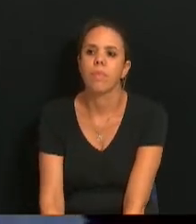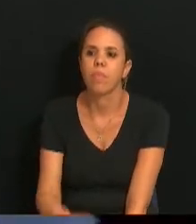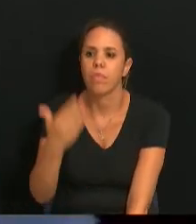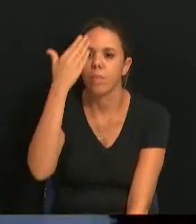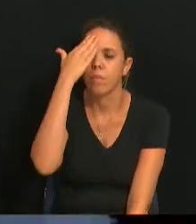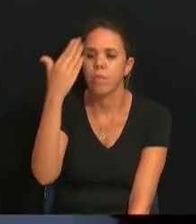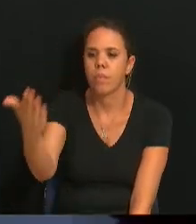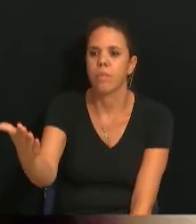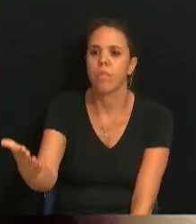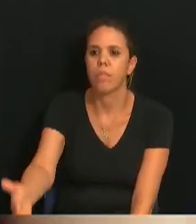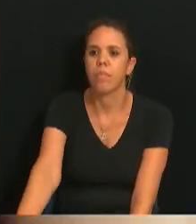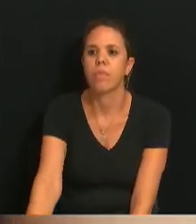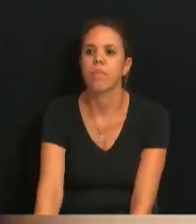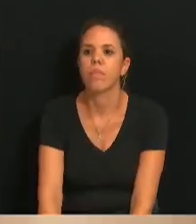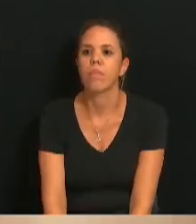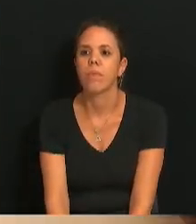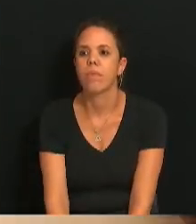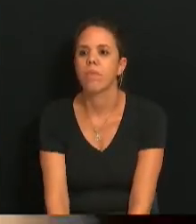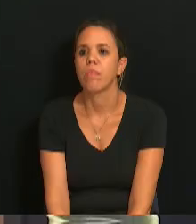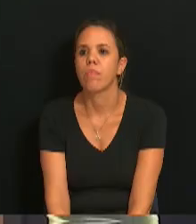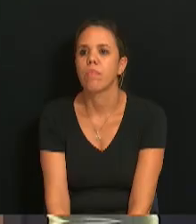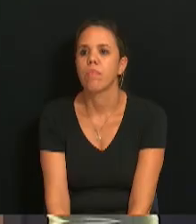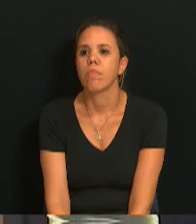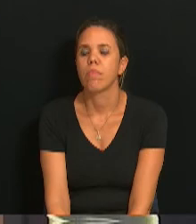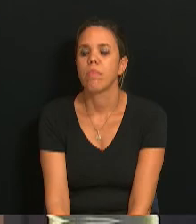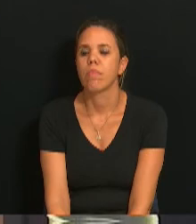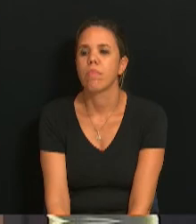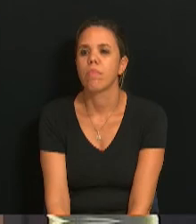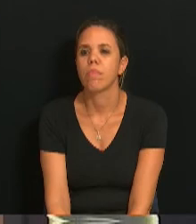a oportunidade.